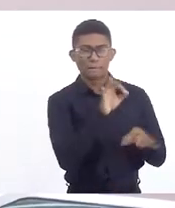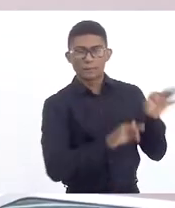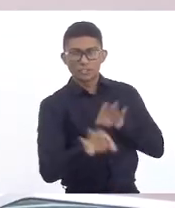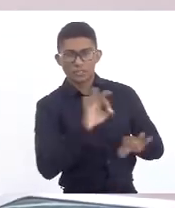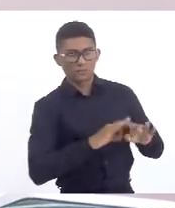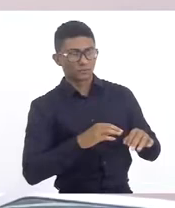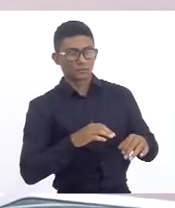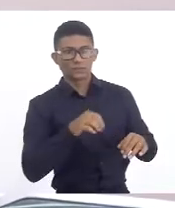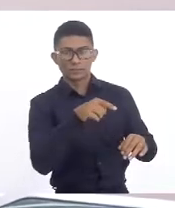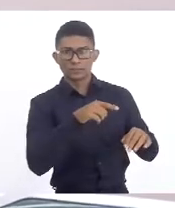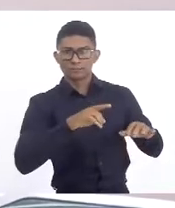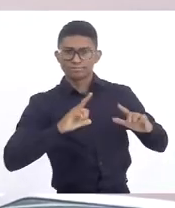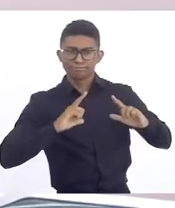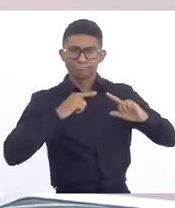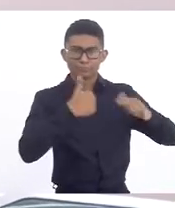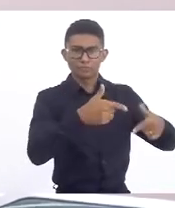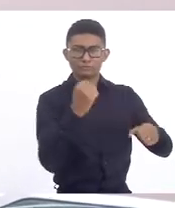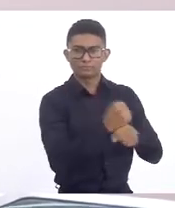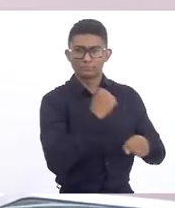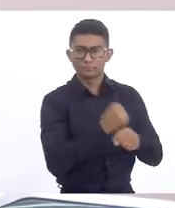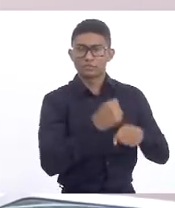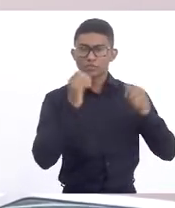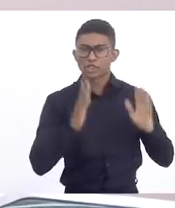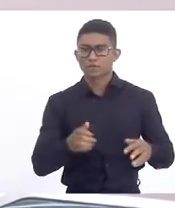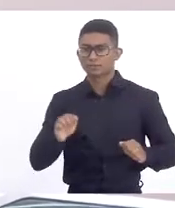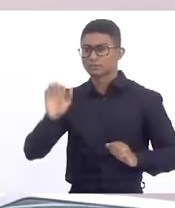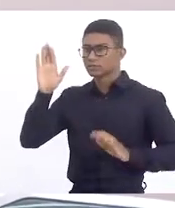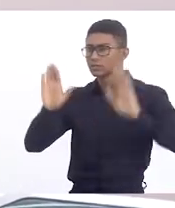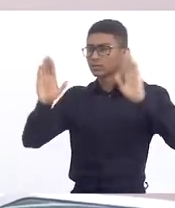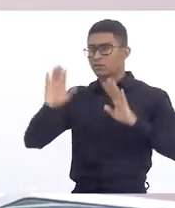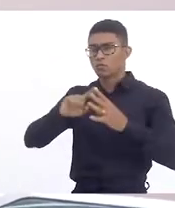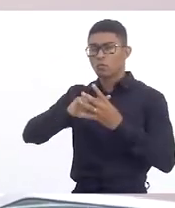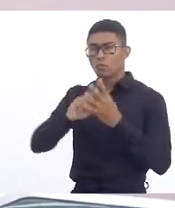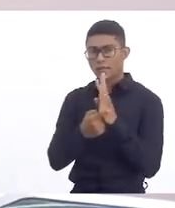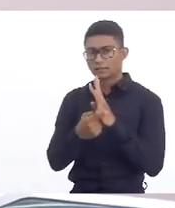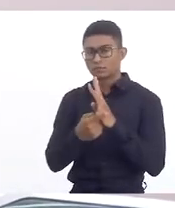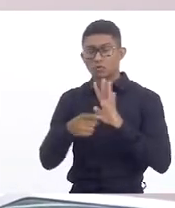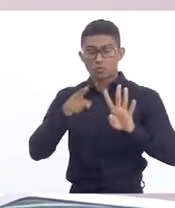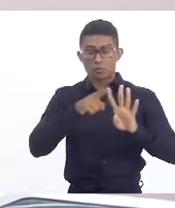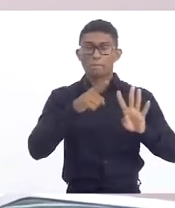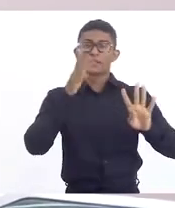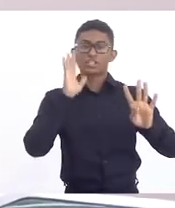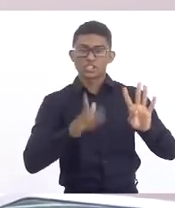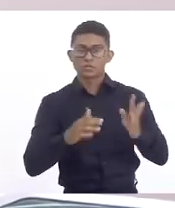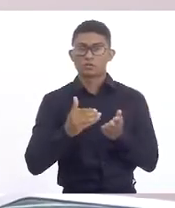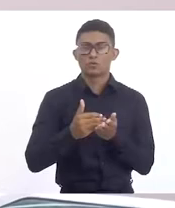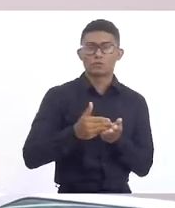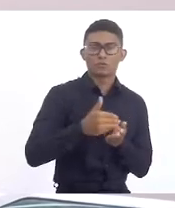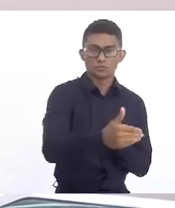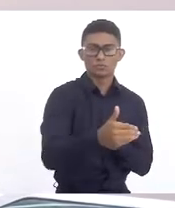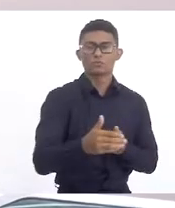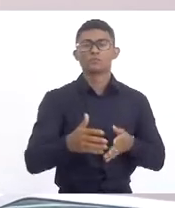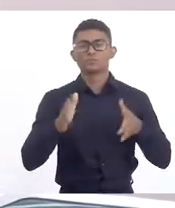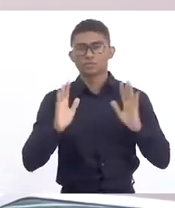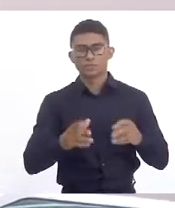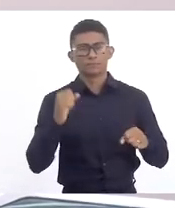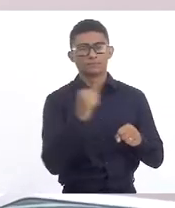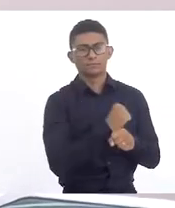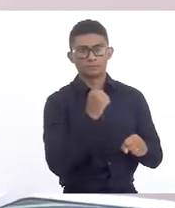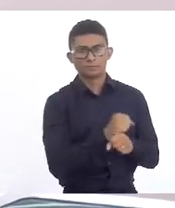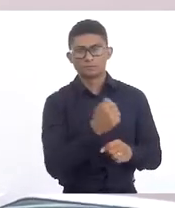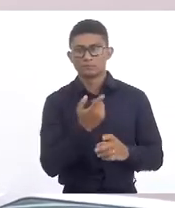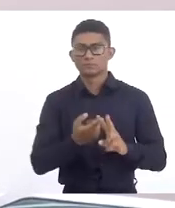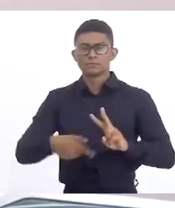já são 4 licitações, uma licitação já está em andamento, que é a terraplenagem do reservatório de Marapicu, já está em obra. A